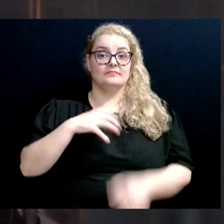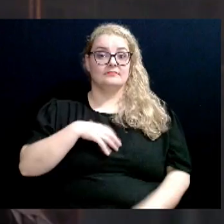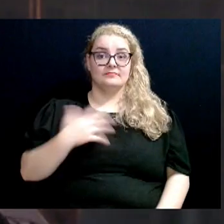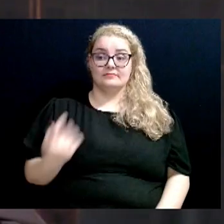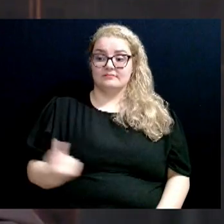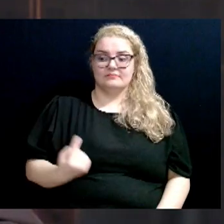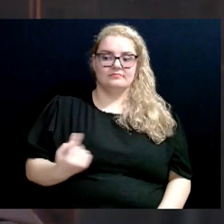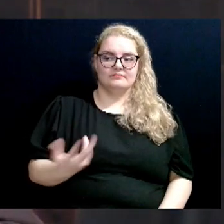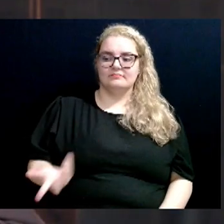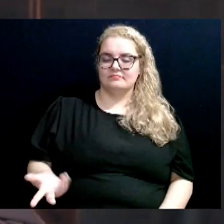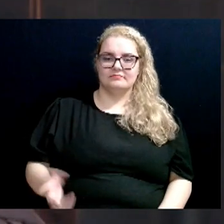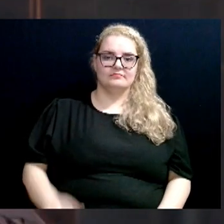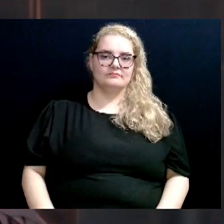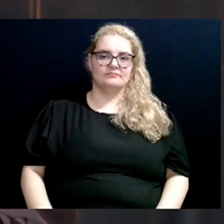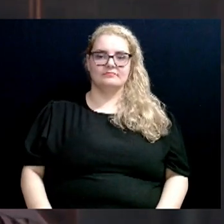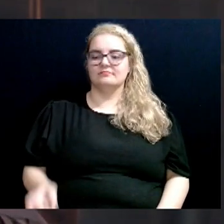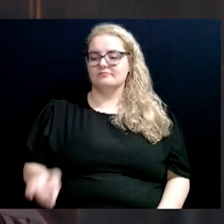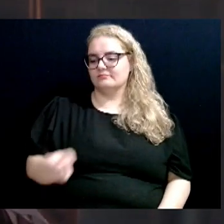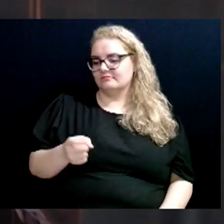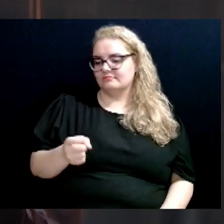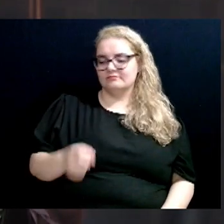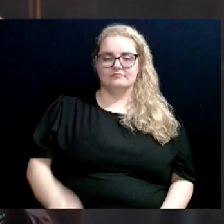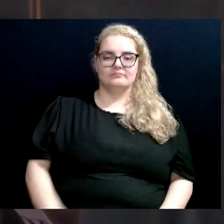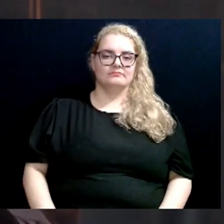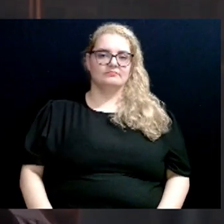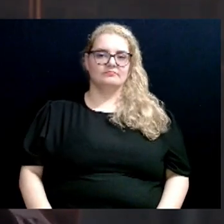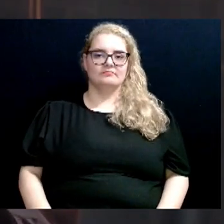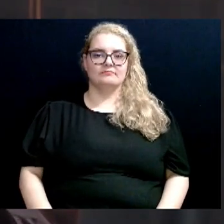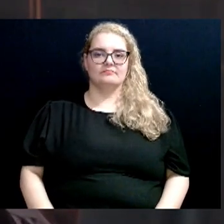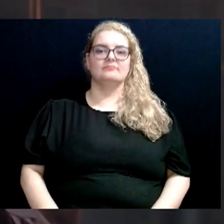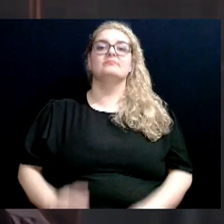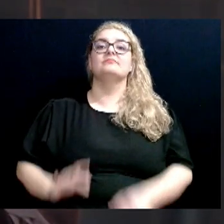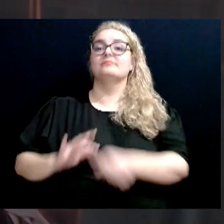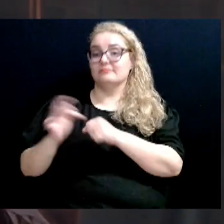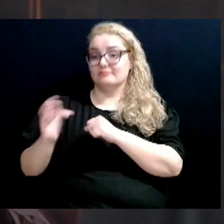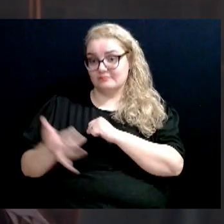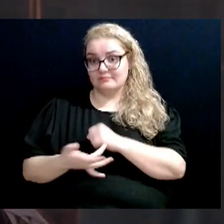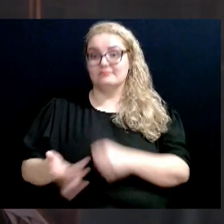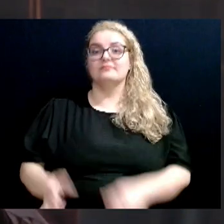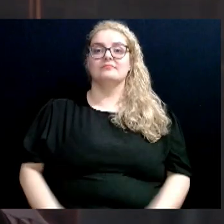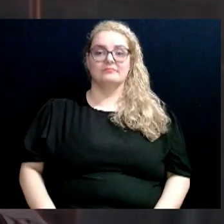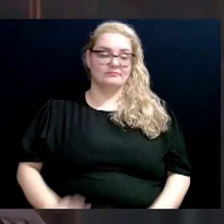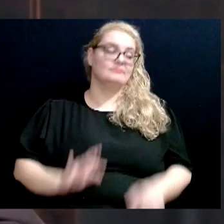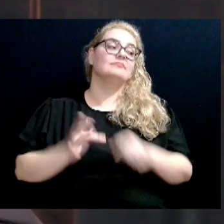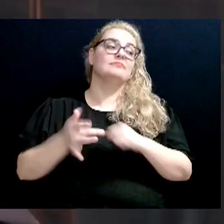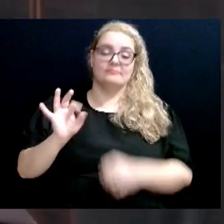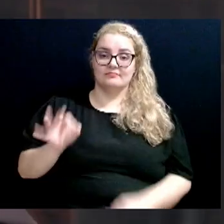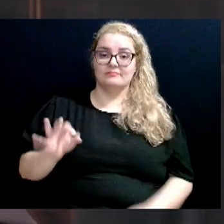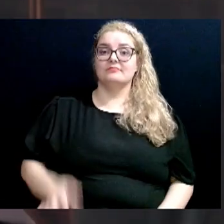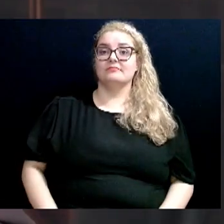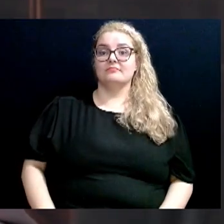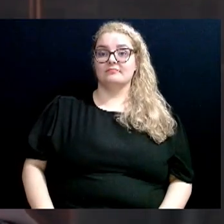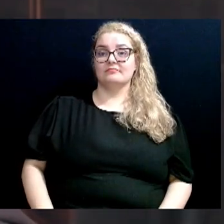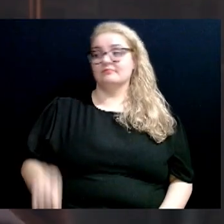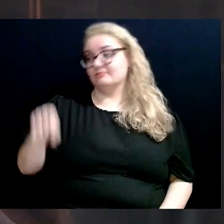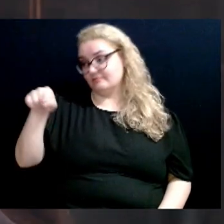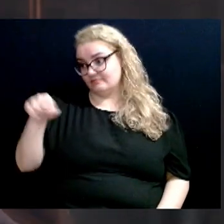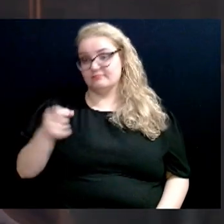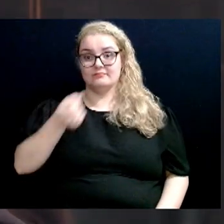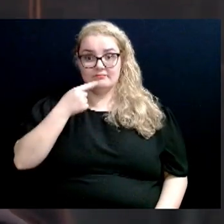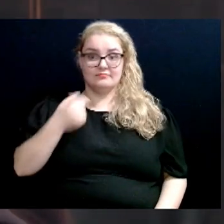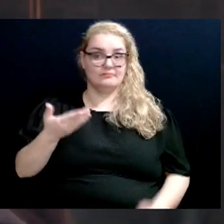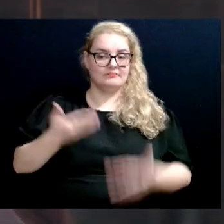pelo TikTok, não é que eu tenho redes sociais, Sim. exatamente. O que fulaninho está tomando vai servir para mim?